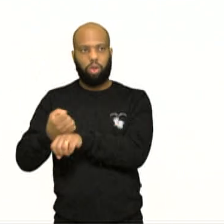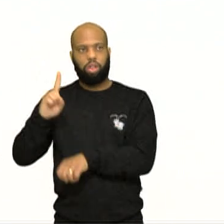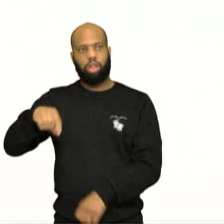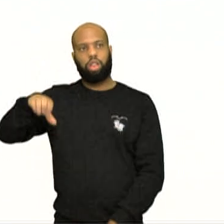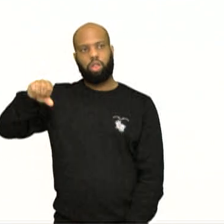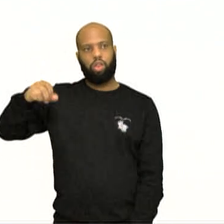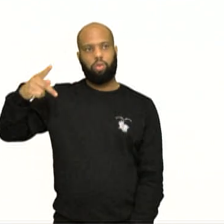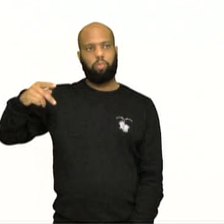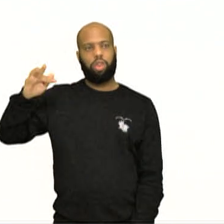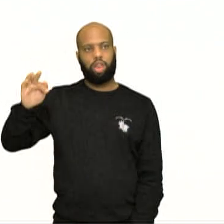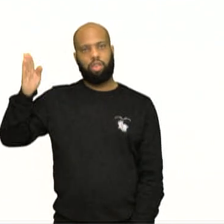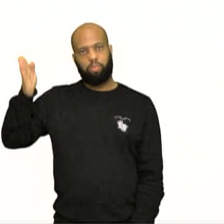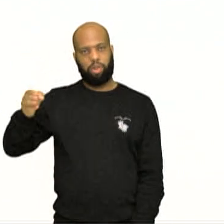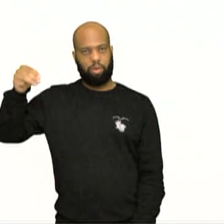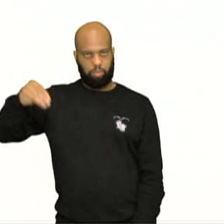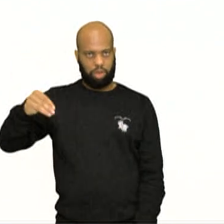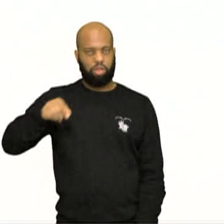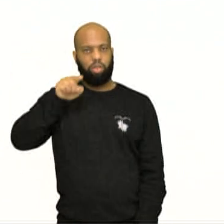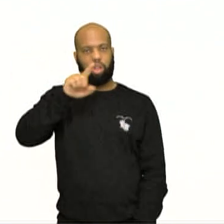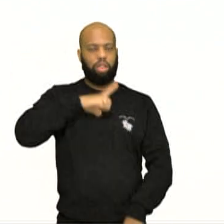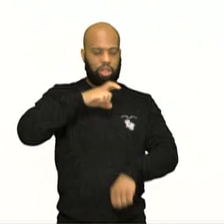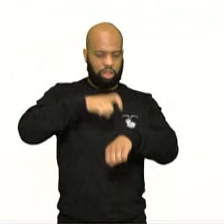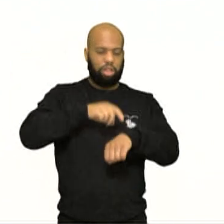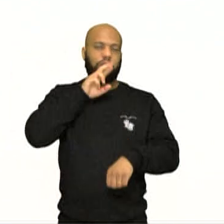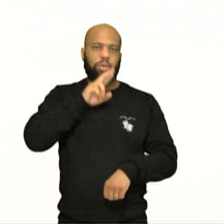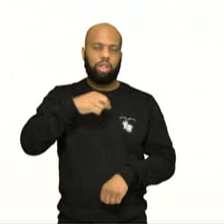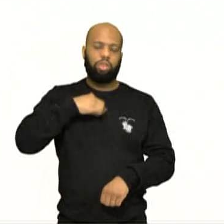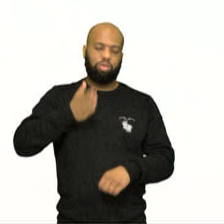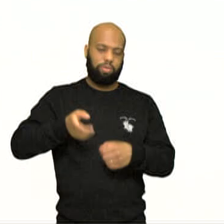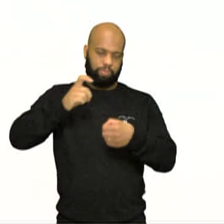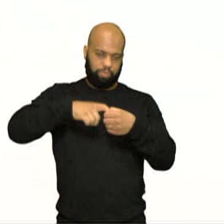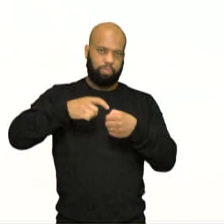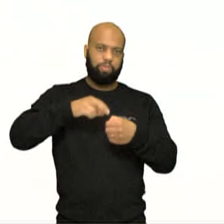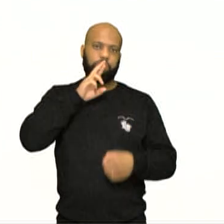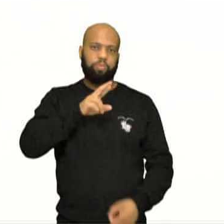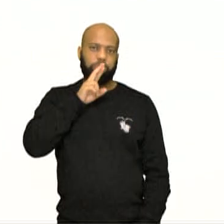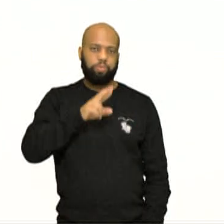metro. Tempo para você responder, já volto para explicar para vocês.